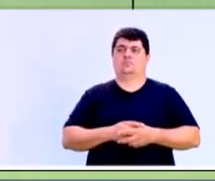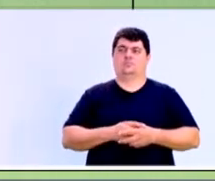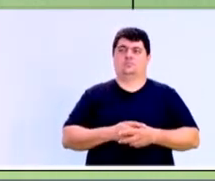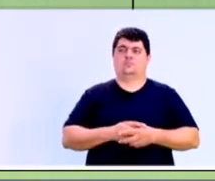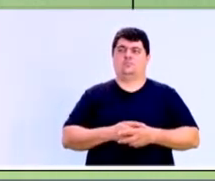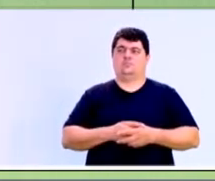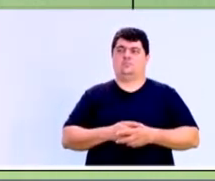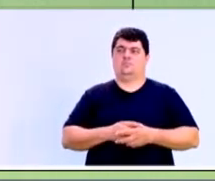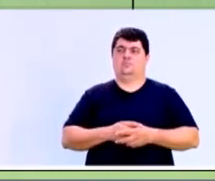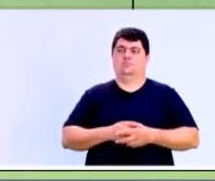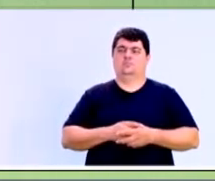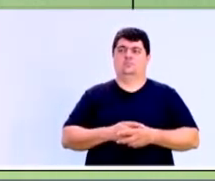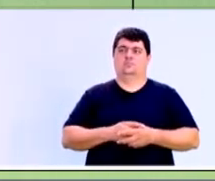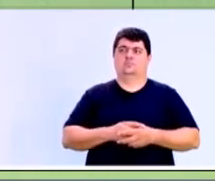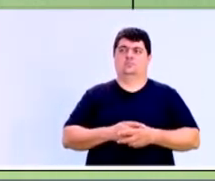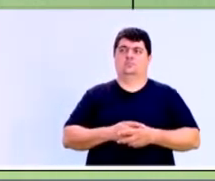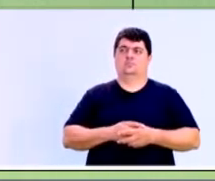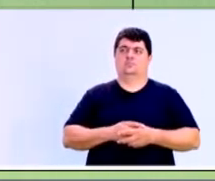13.300.